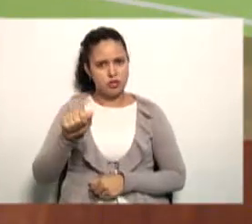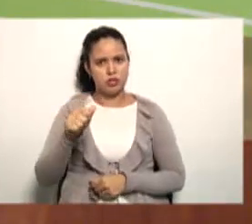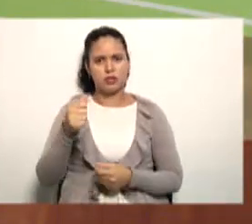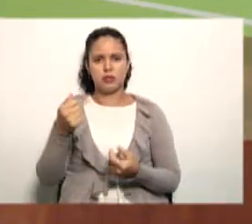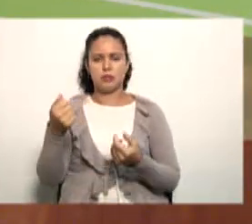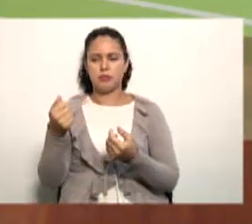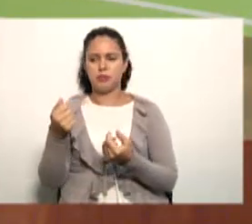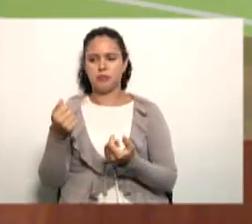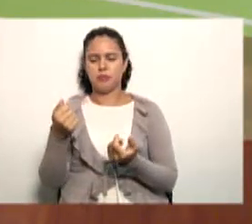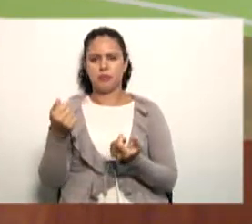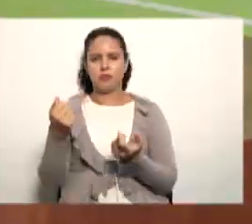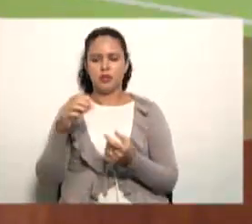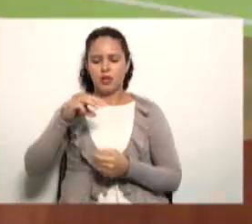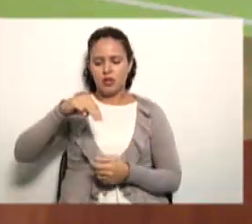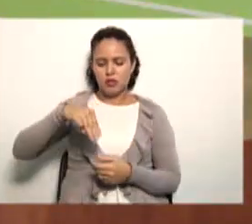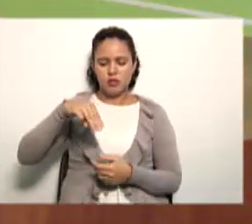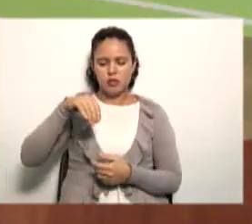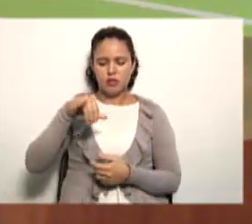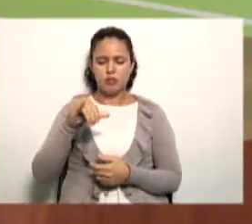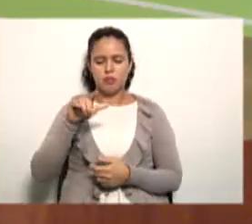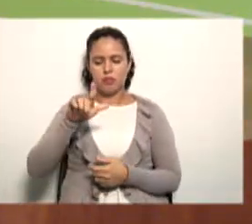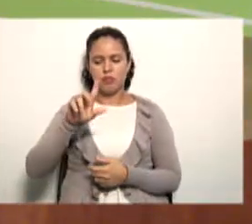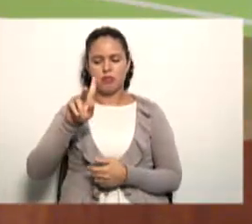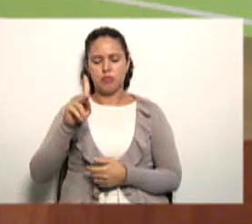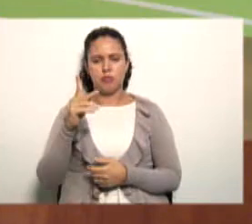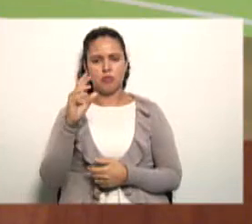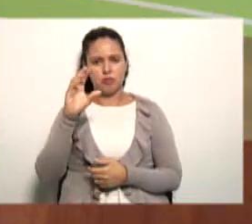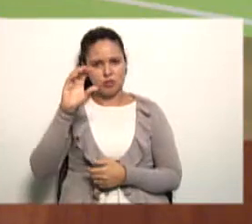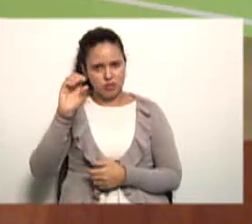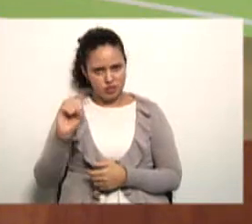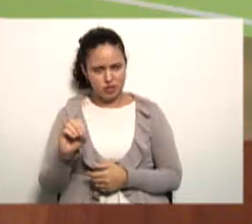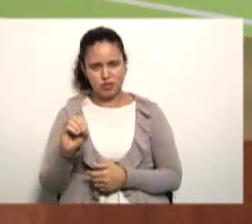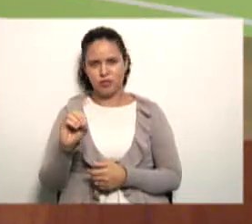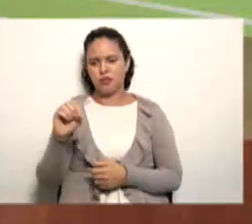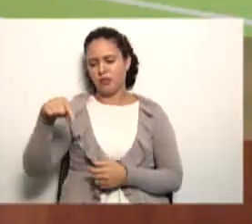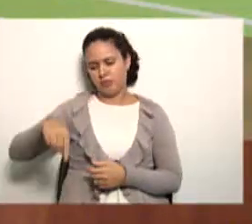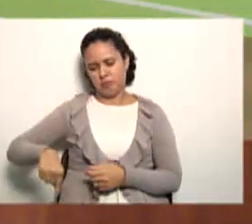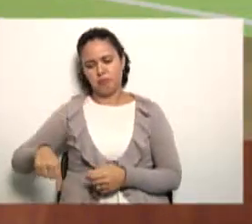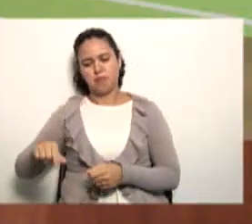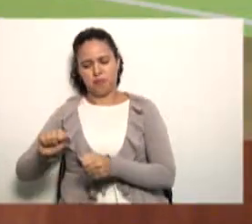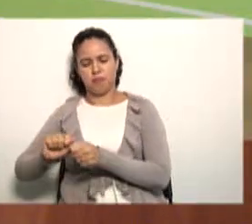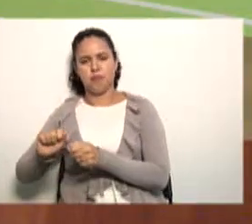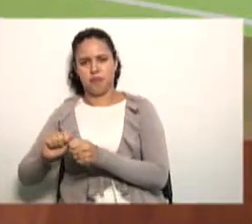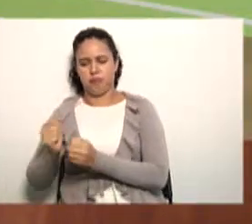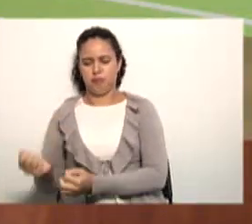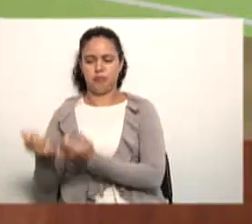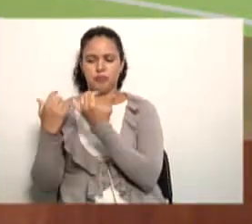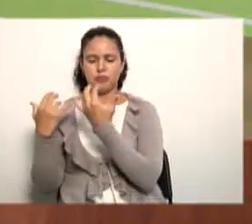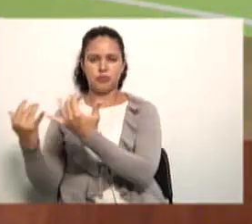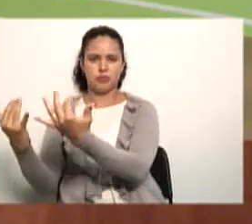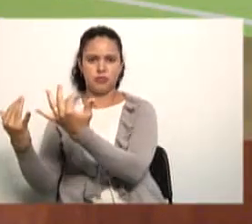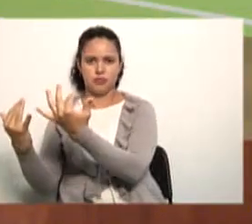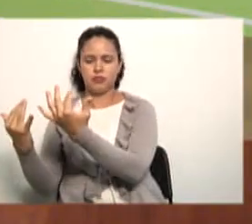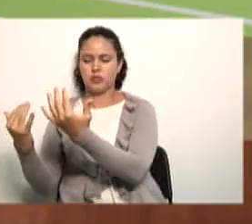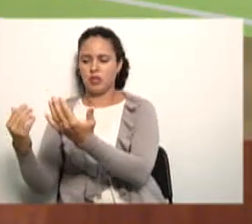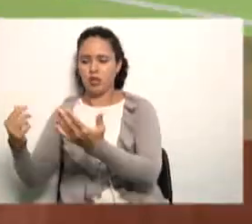em culturas que preferem climas frios. Então nós importamos, além de trigo, importamos